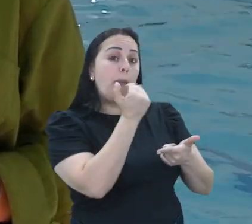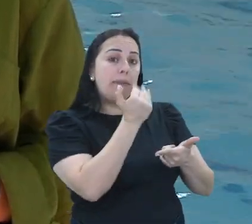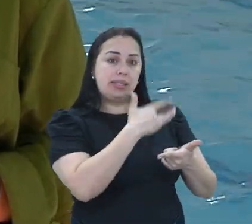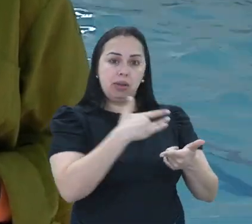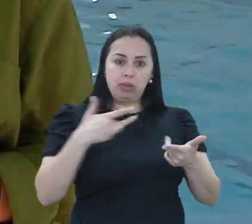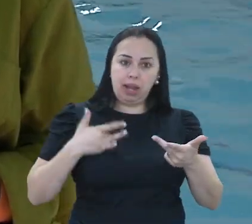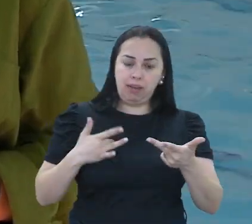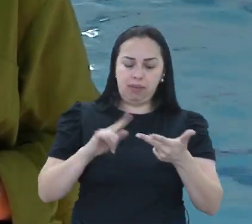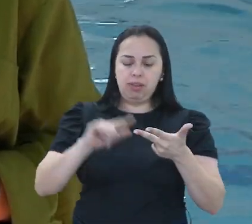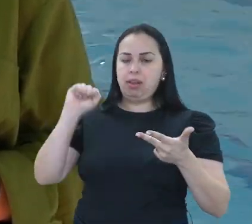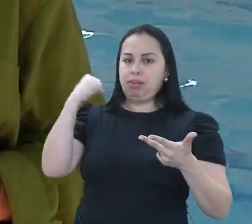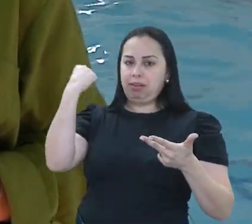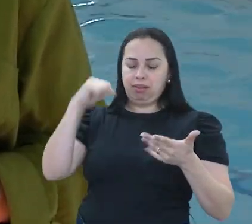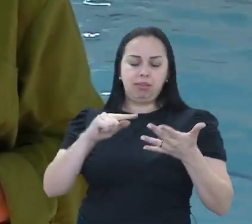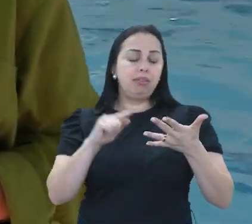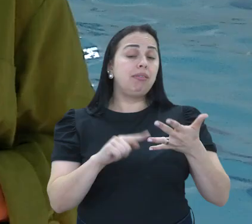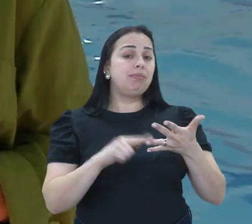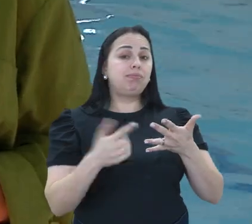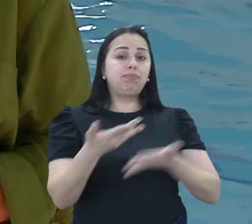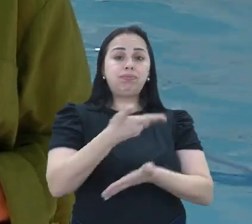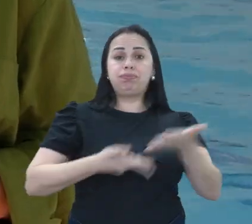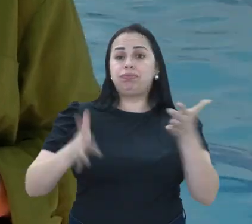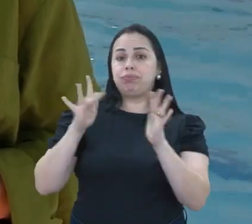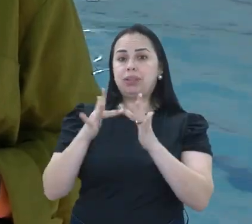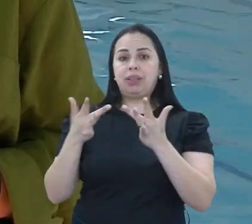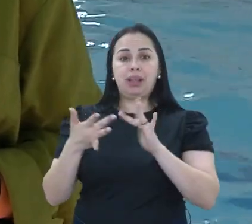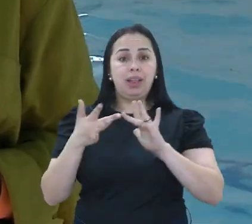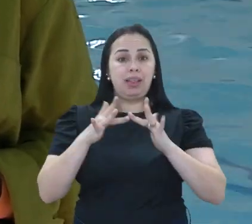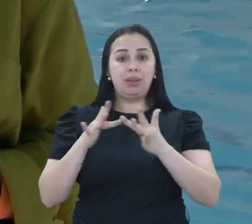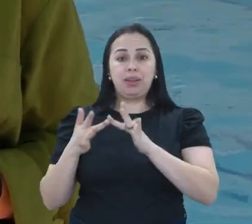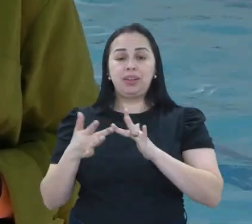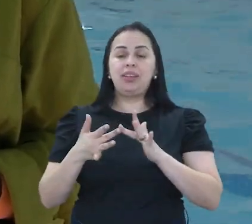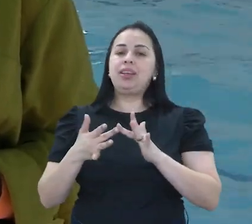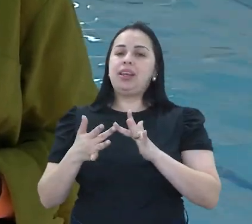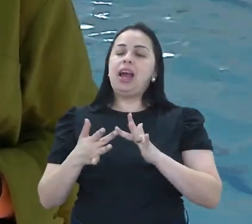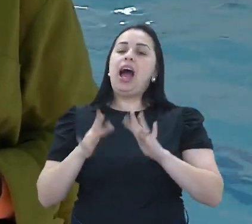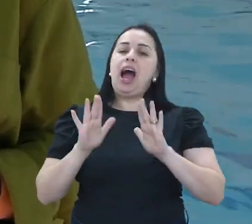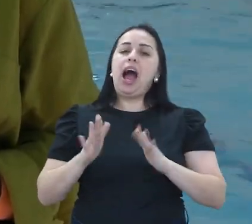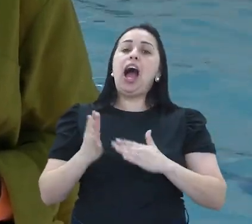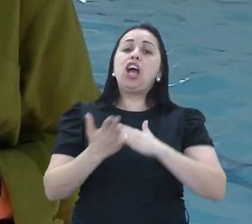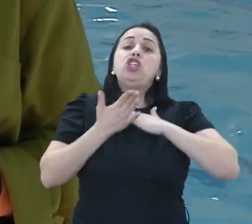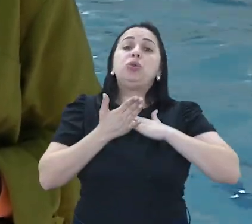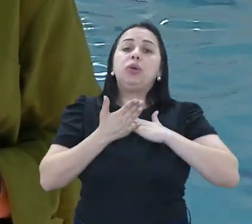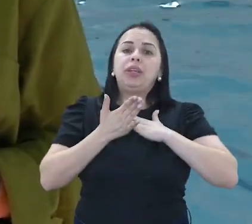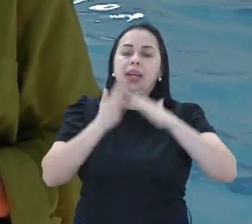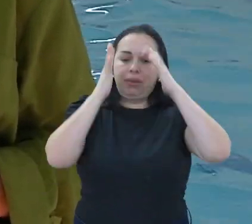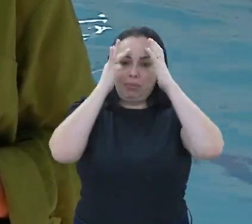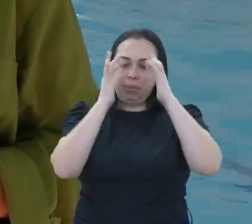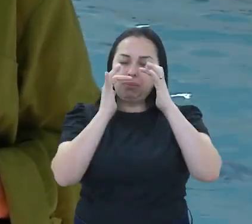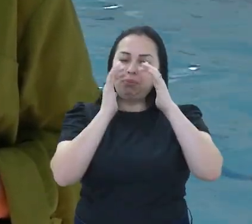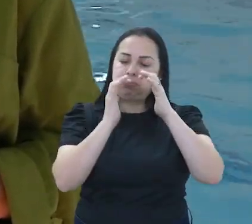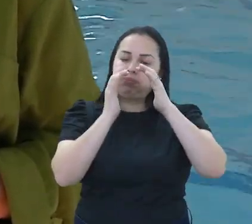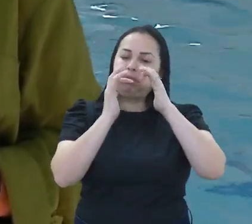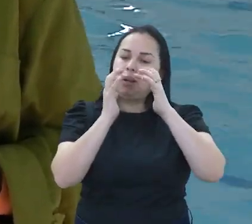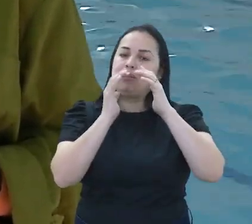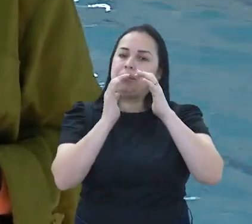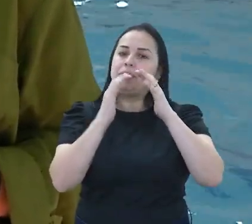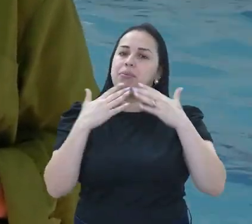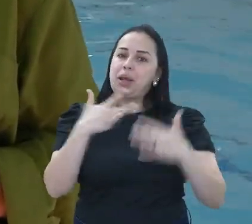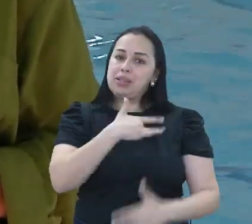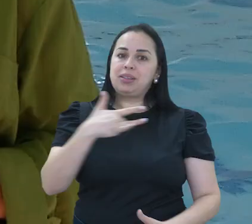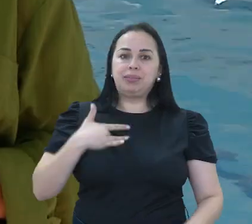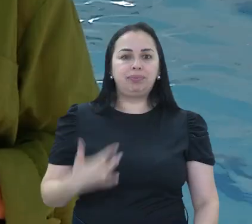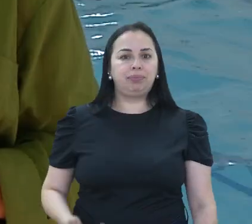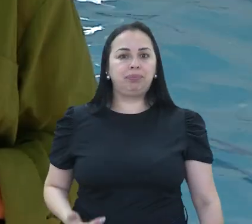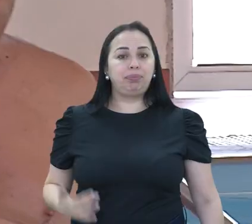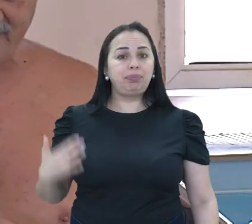alimentação balanceada, exercício físico e interação social são fatores que ajudam a retardar esse processo e viver essa etapa da vida de uma